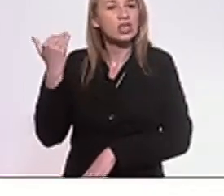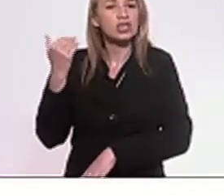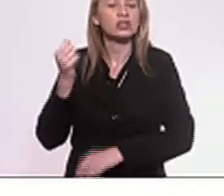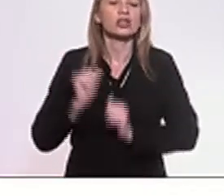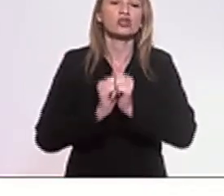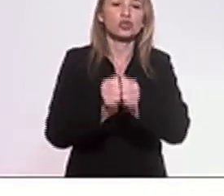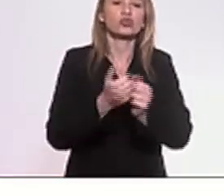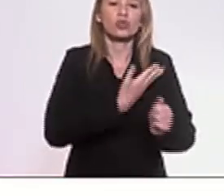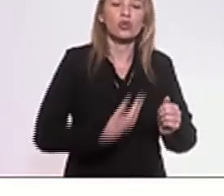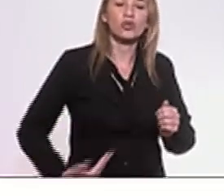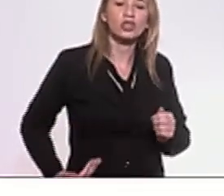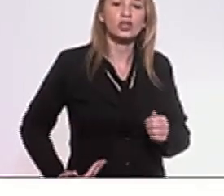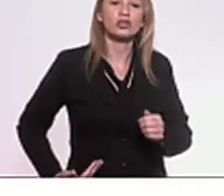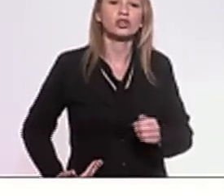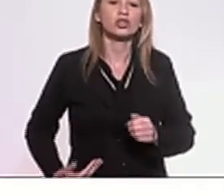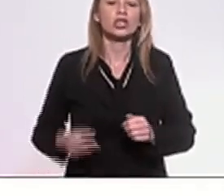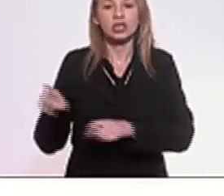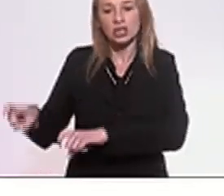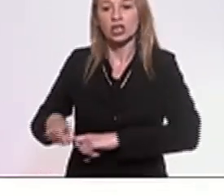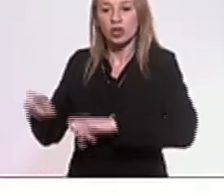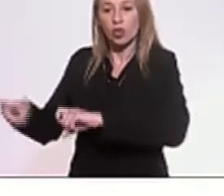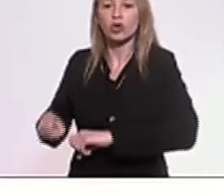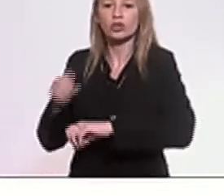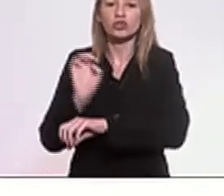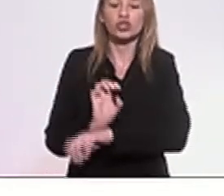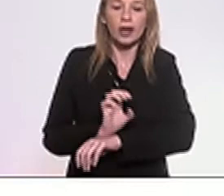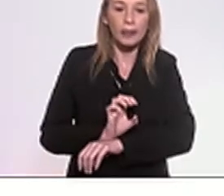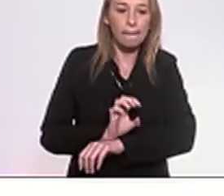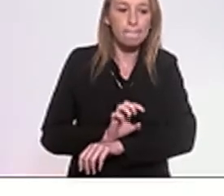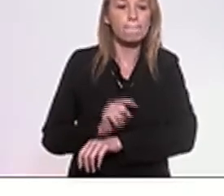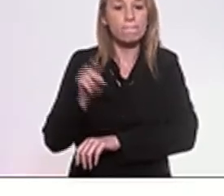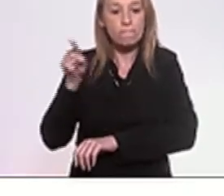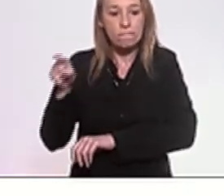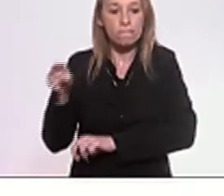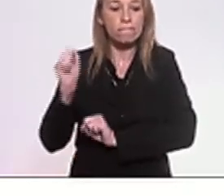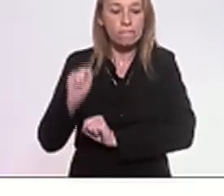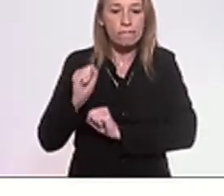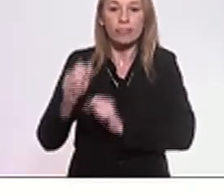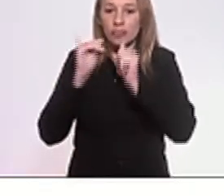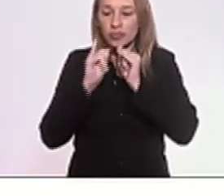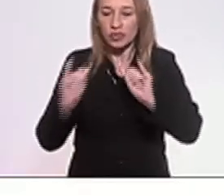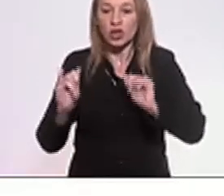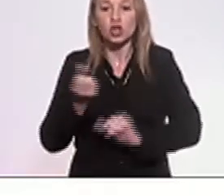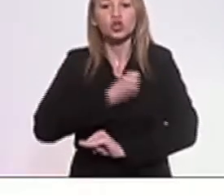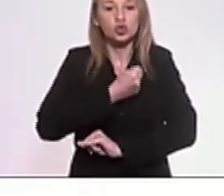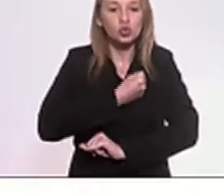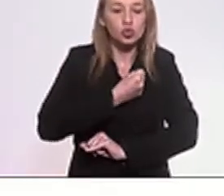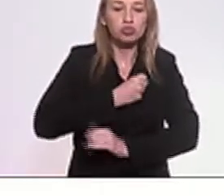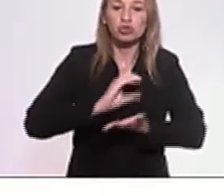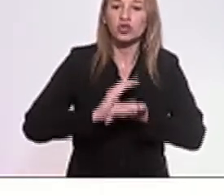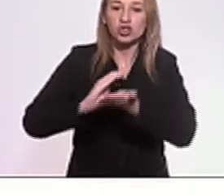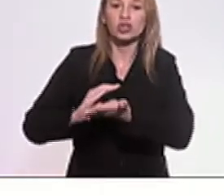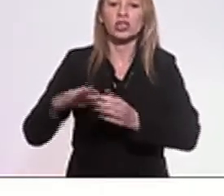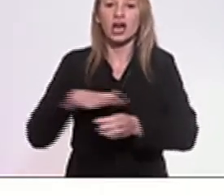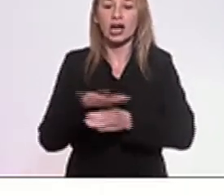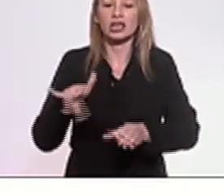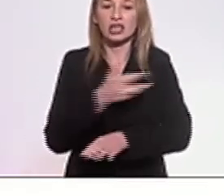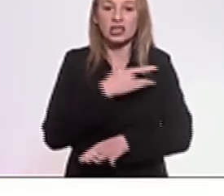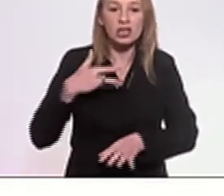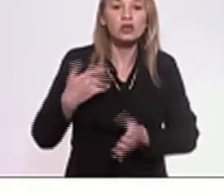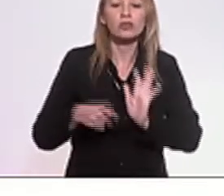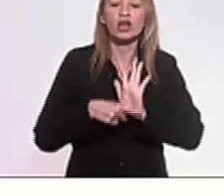o governador no interior do estado, e lá ele pôde anunciar inúmeros investimentos na área da saúde